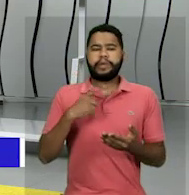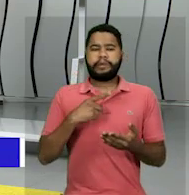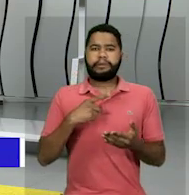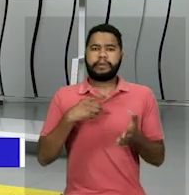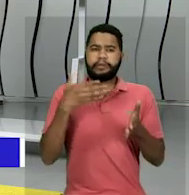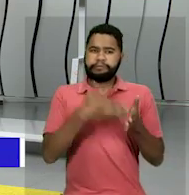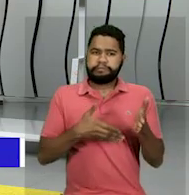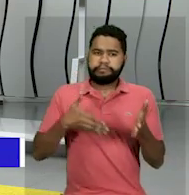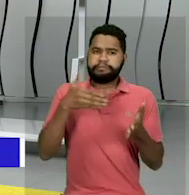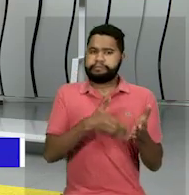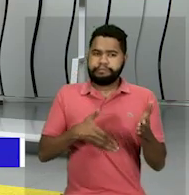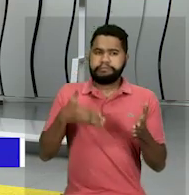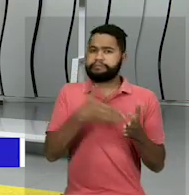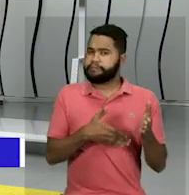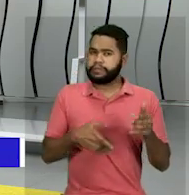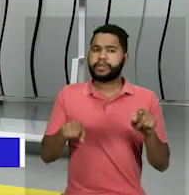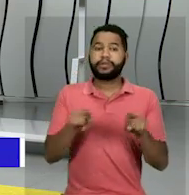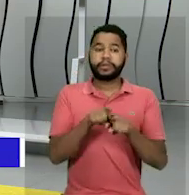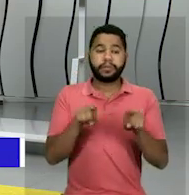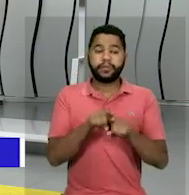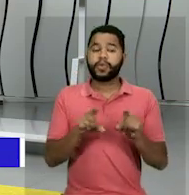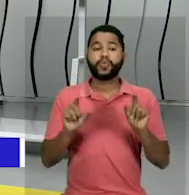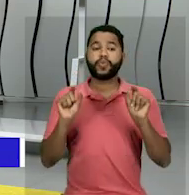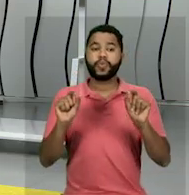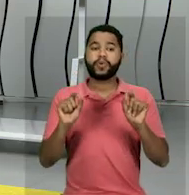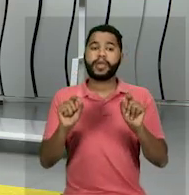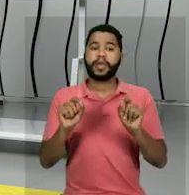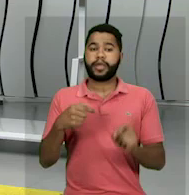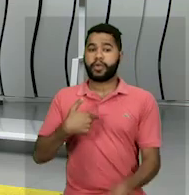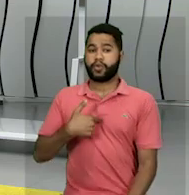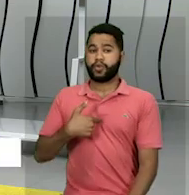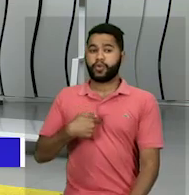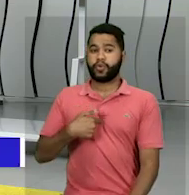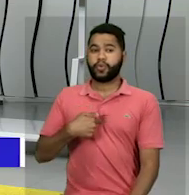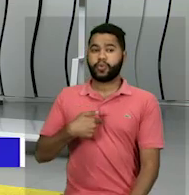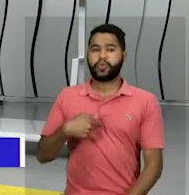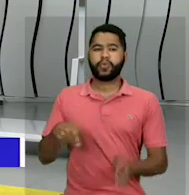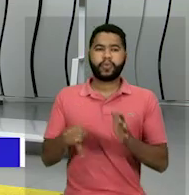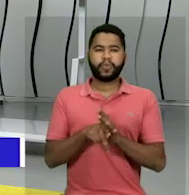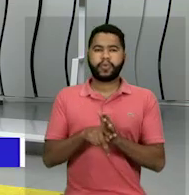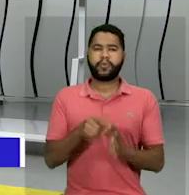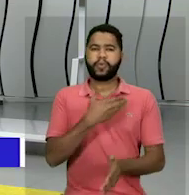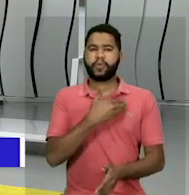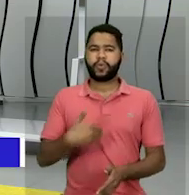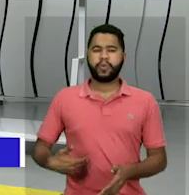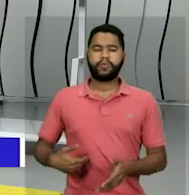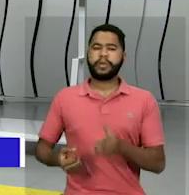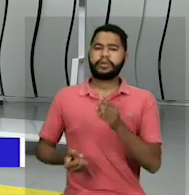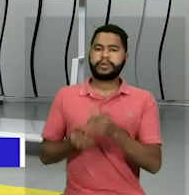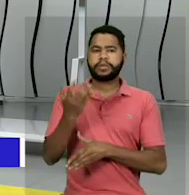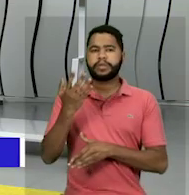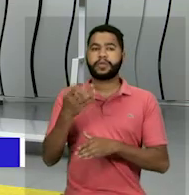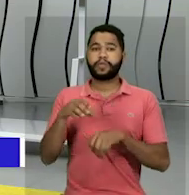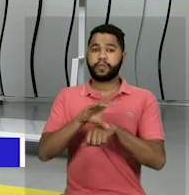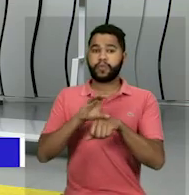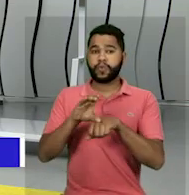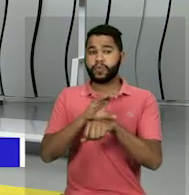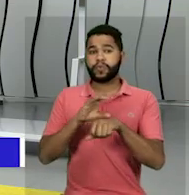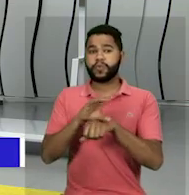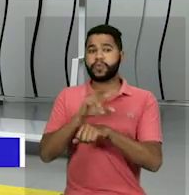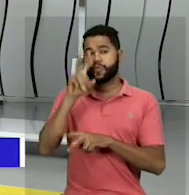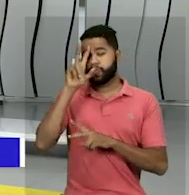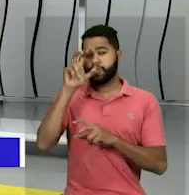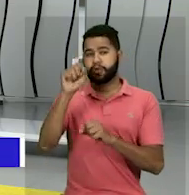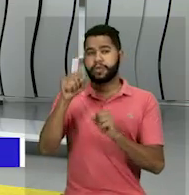Censuras. A partir daí nós vamos ter Getúlio Vargas dissolvendo o Congresso, criando uma Constituição que